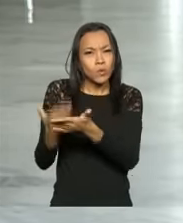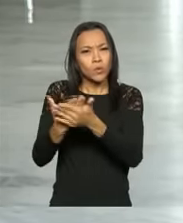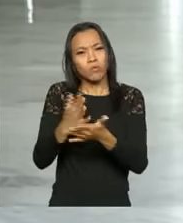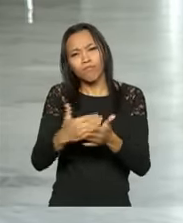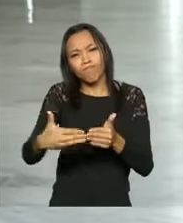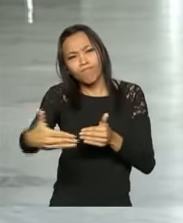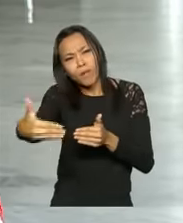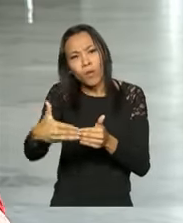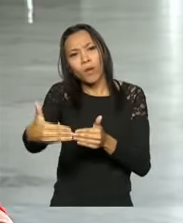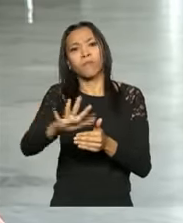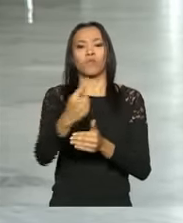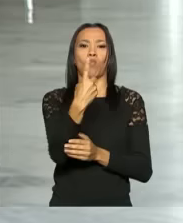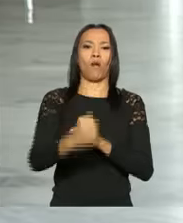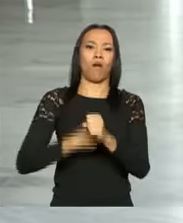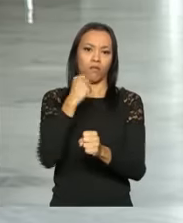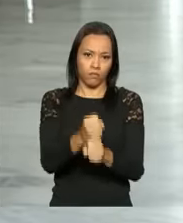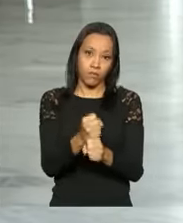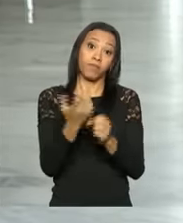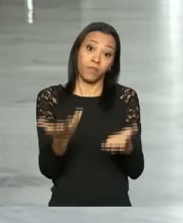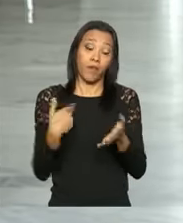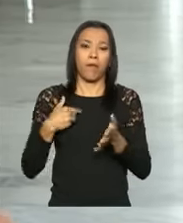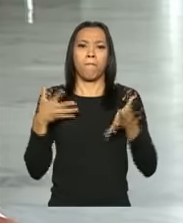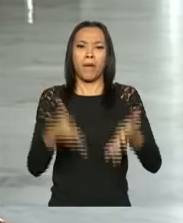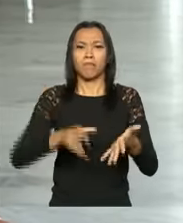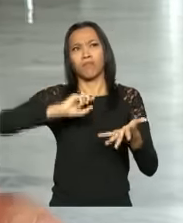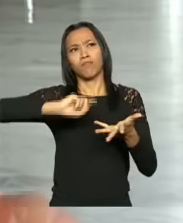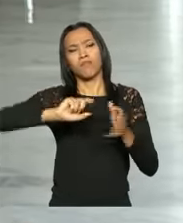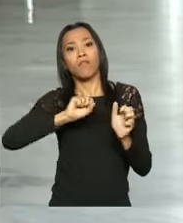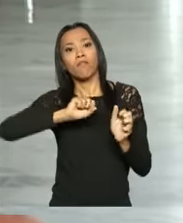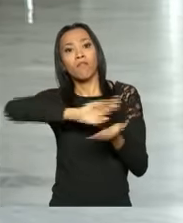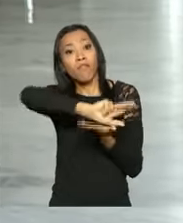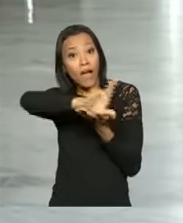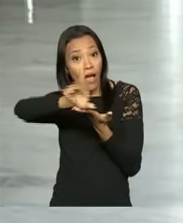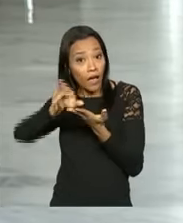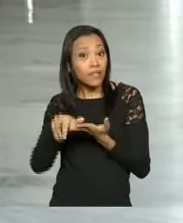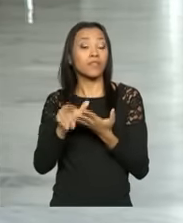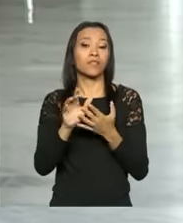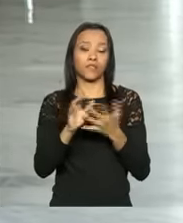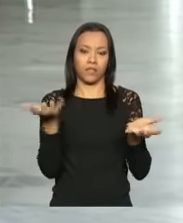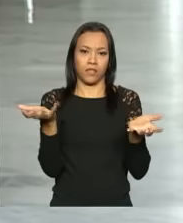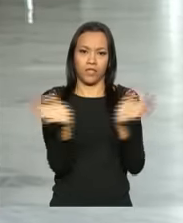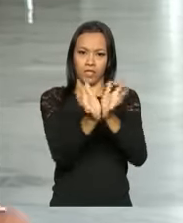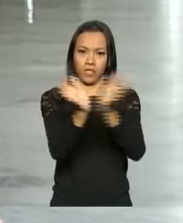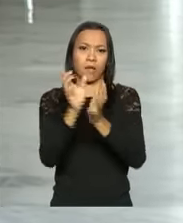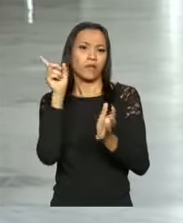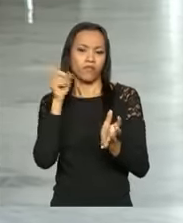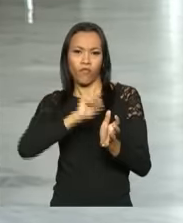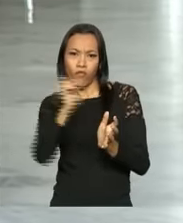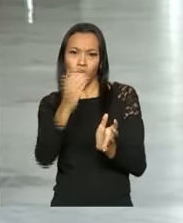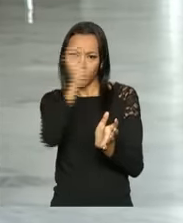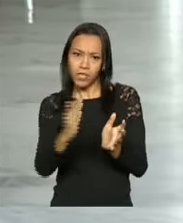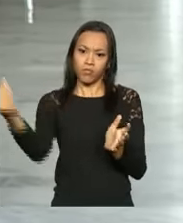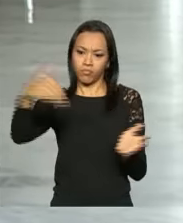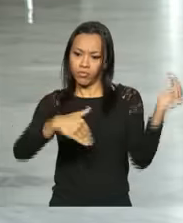ano bom apesar de ter participação de várias instituições e estrangeiras para os estudos e pesquisas